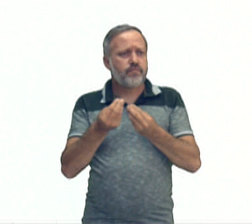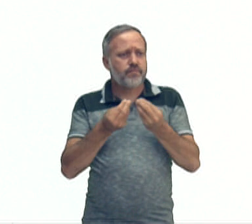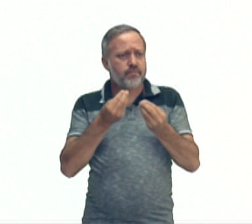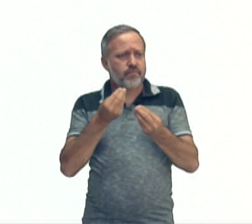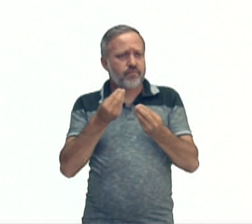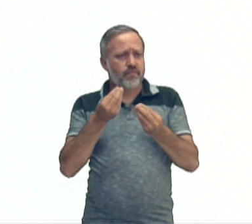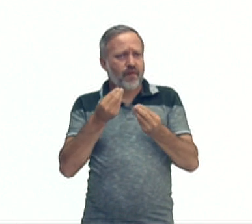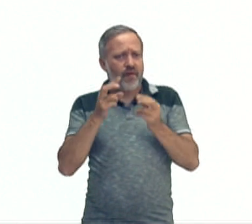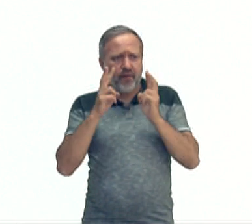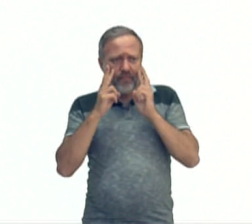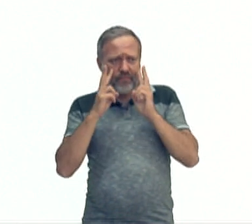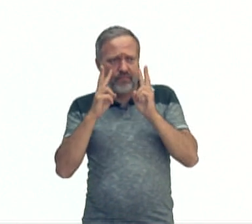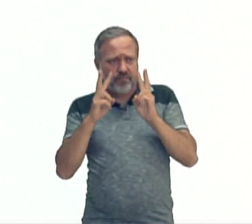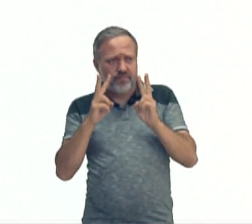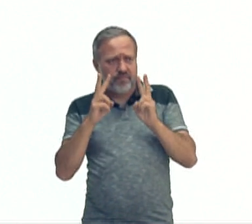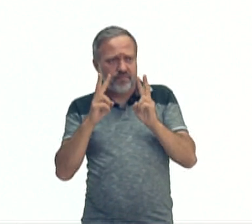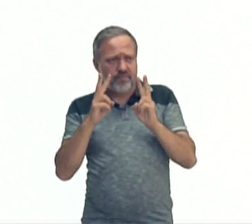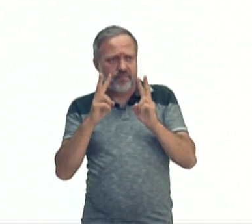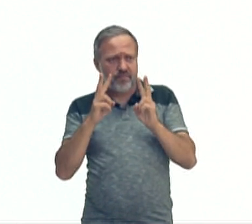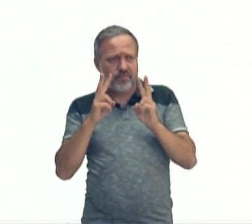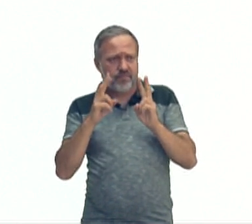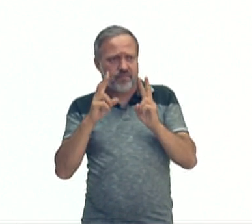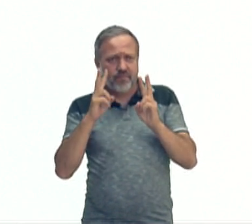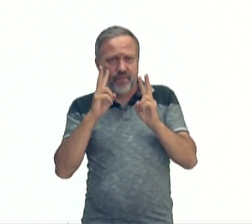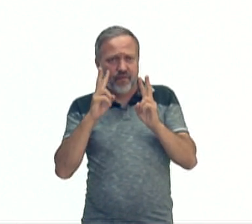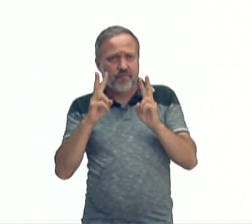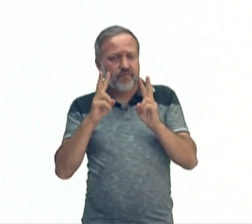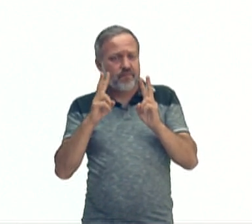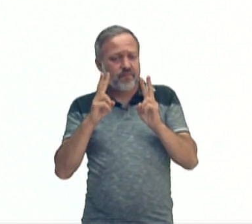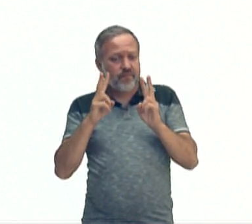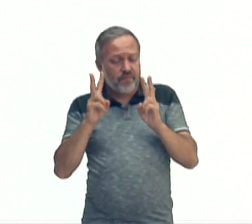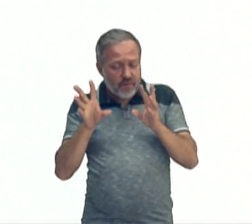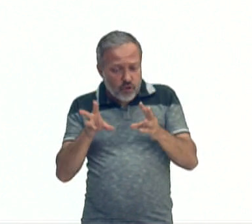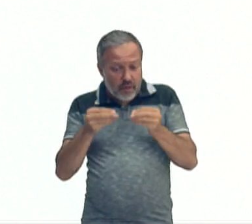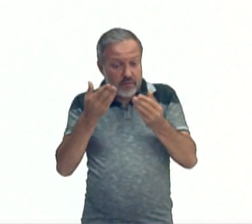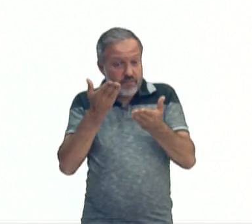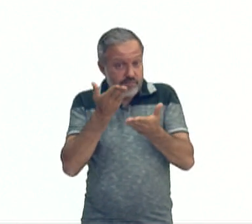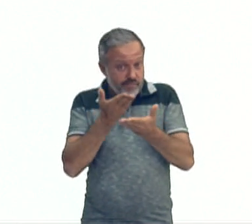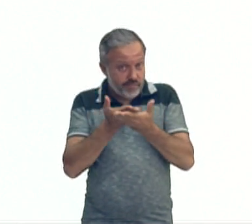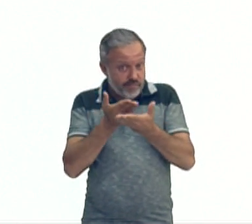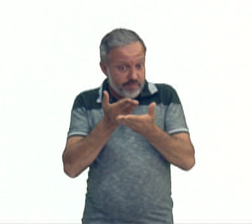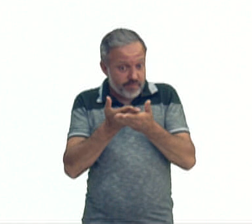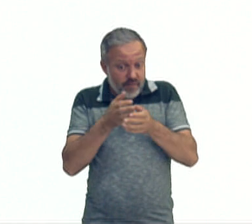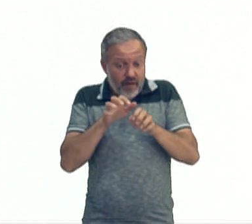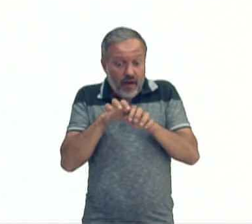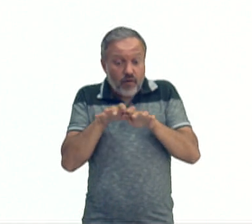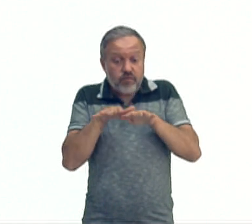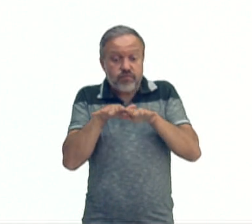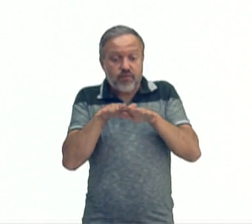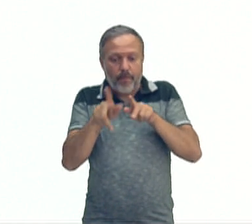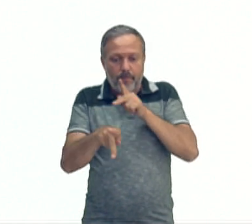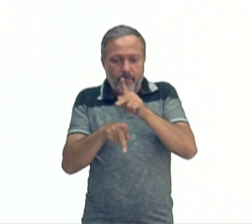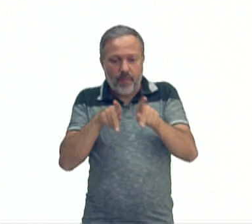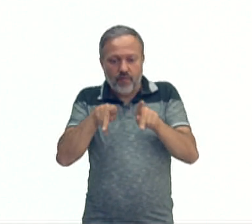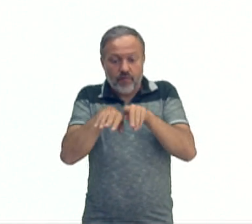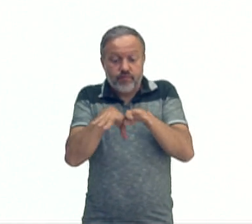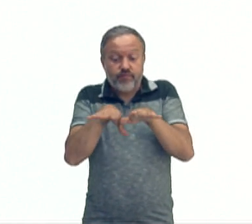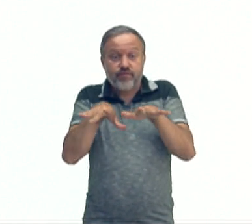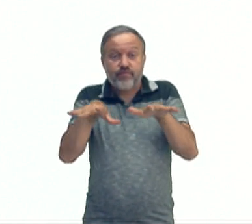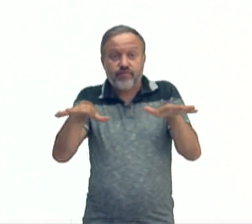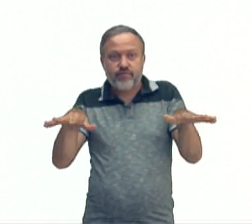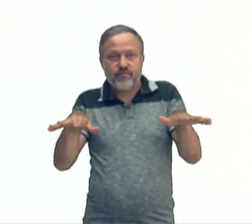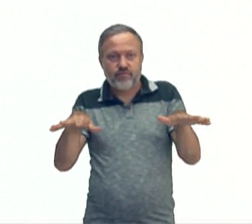dos principais, um deles é para fazer com que dentro do estudo da população nós possamos